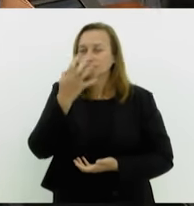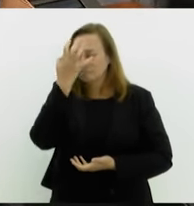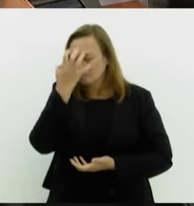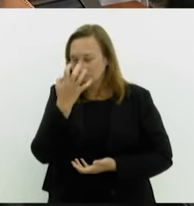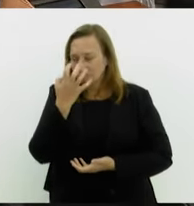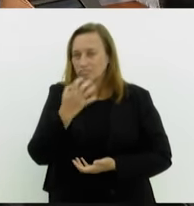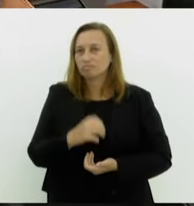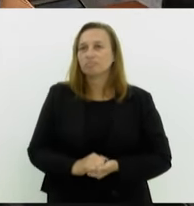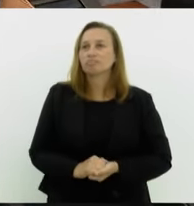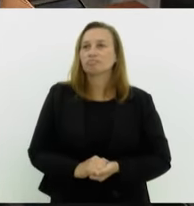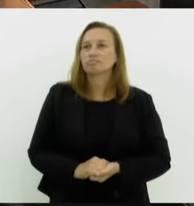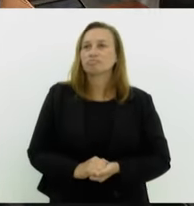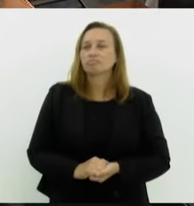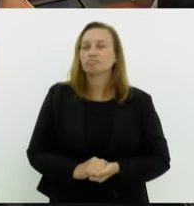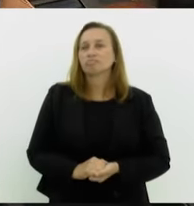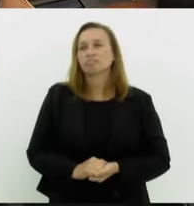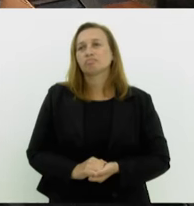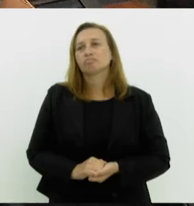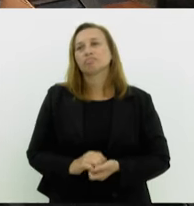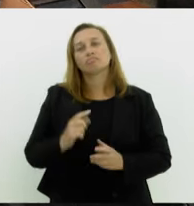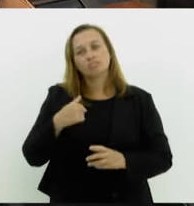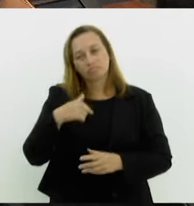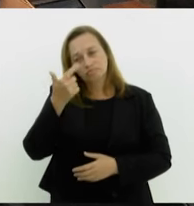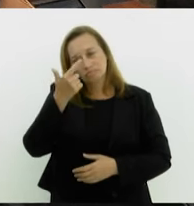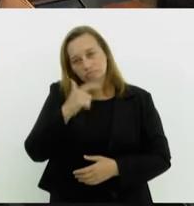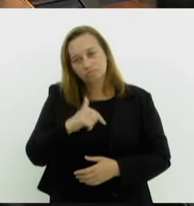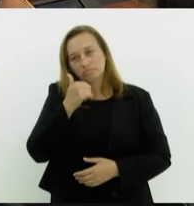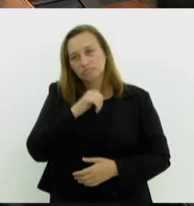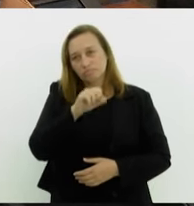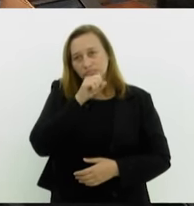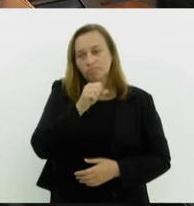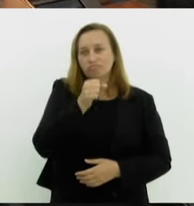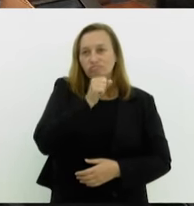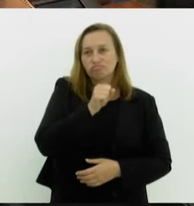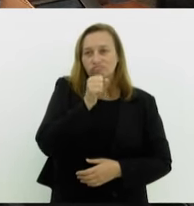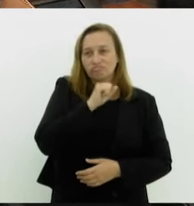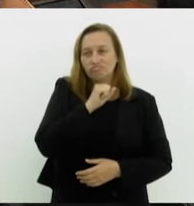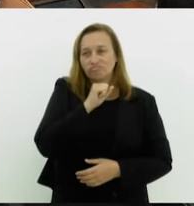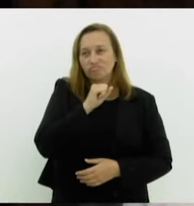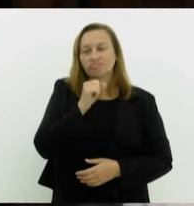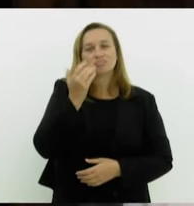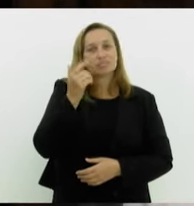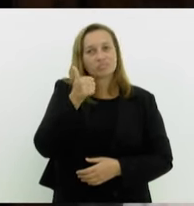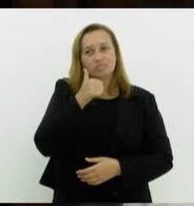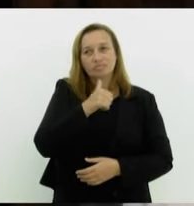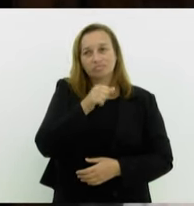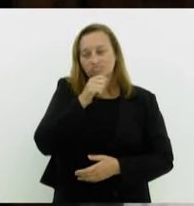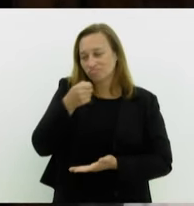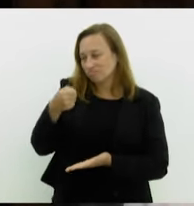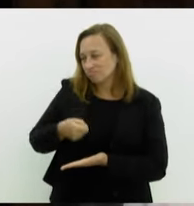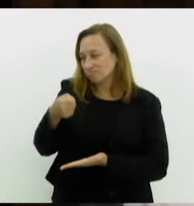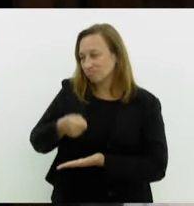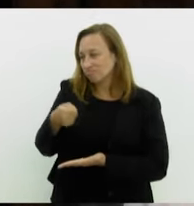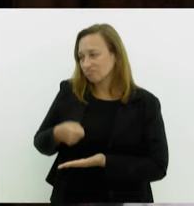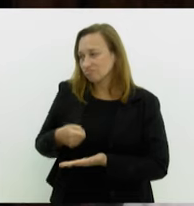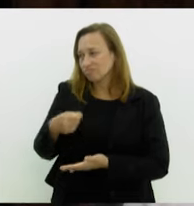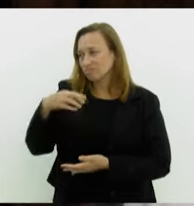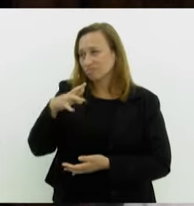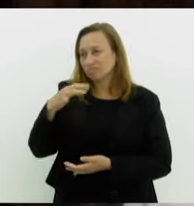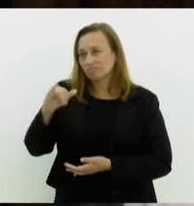serenidade porque também sou mãe sua avó né as mulheres se cobram muito mácia a